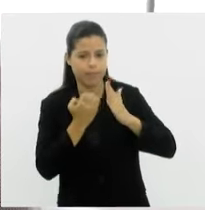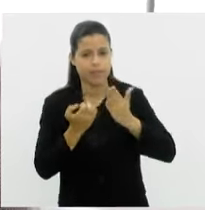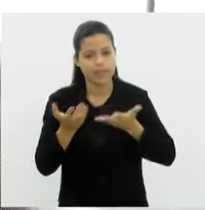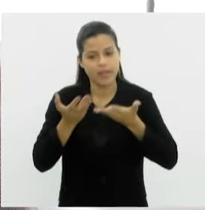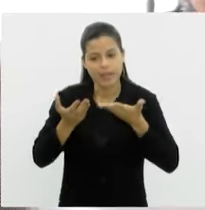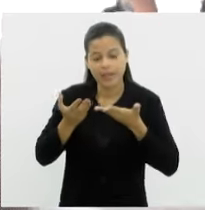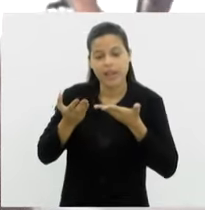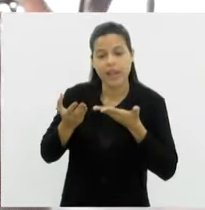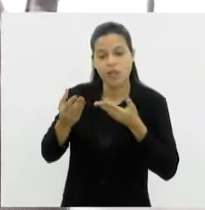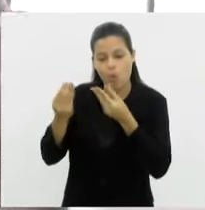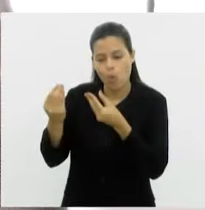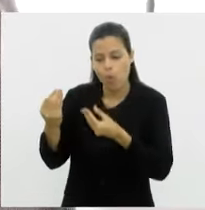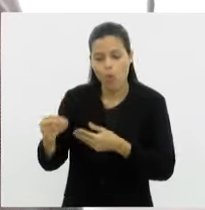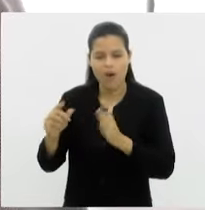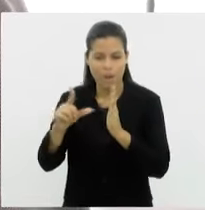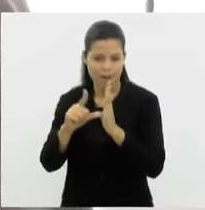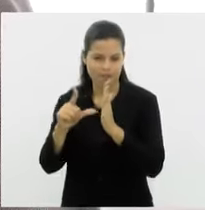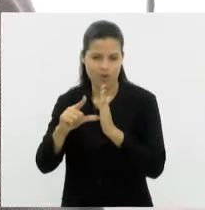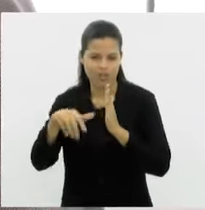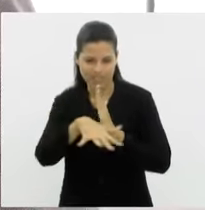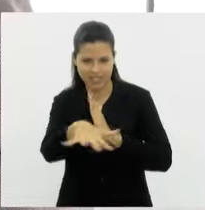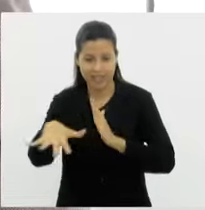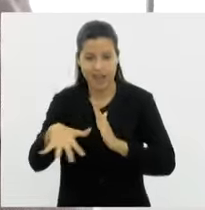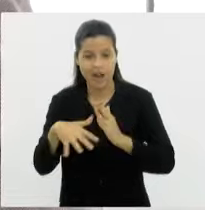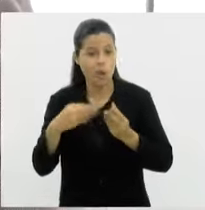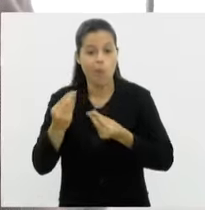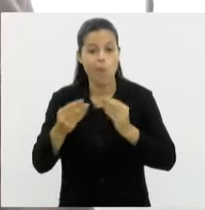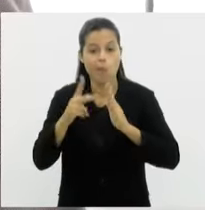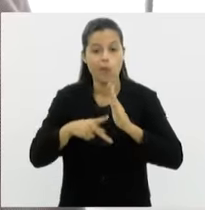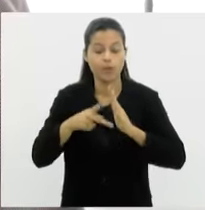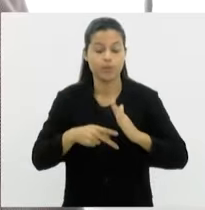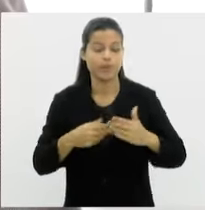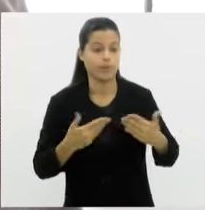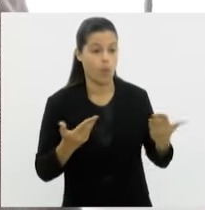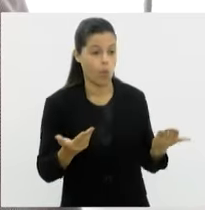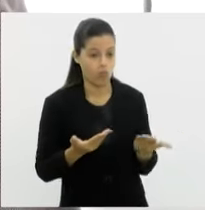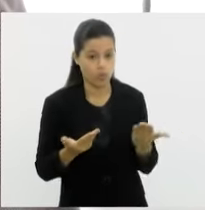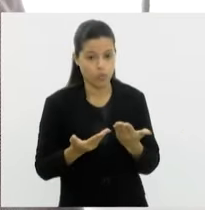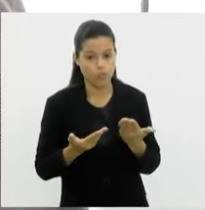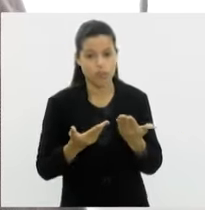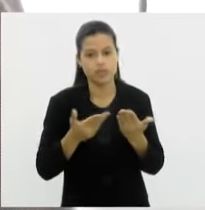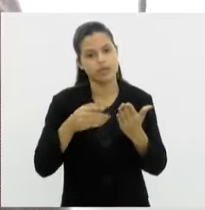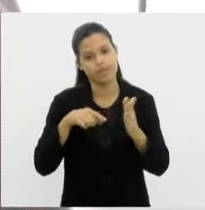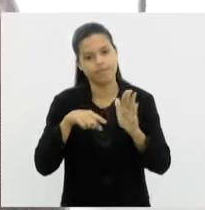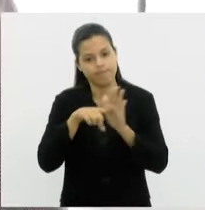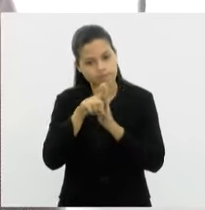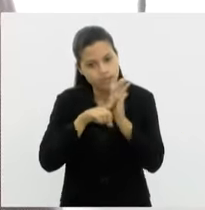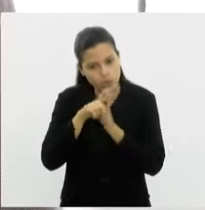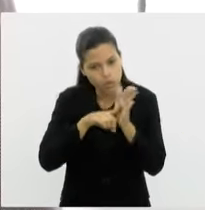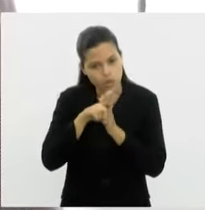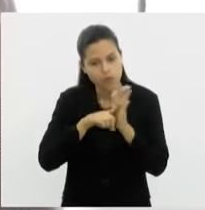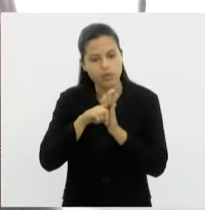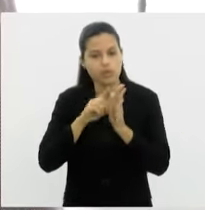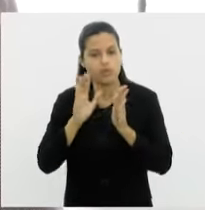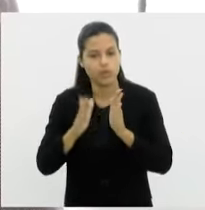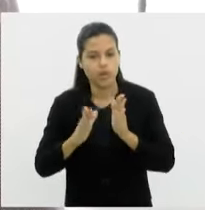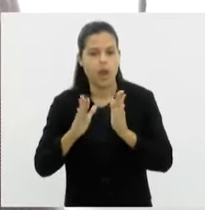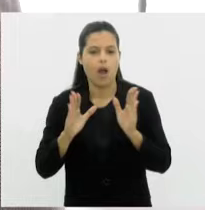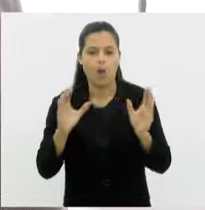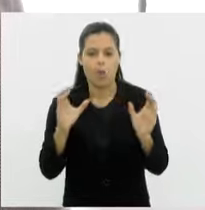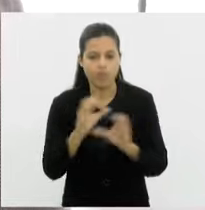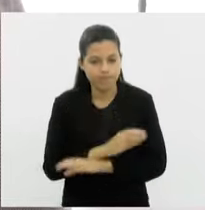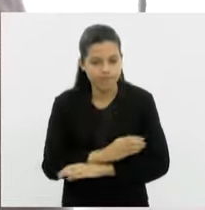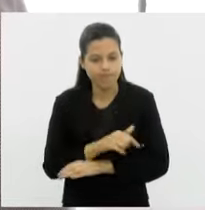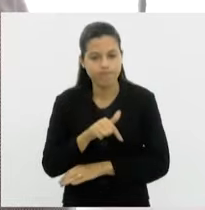como faz para ter acesso? Hoje ainda está a nível de um grande estudo geral, que já foi concluído, né, a cargo, como nós já dissemos aqui,